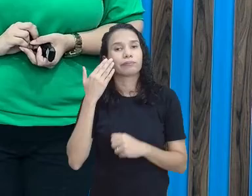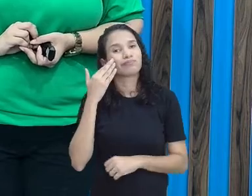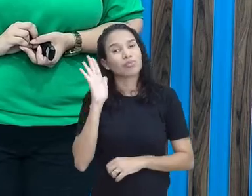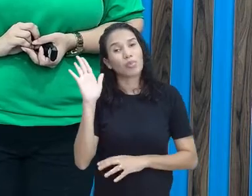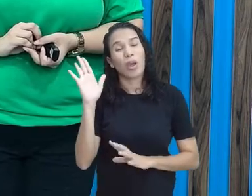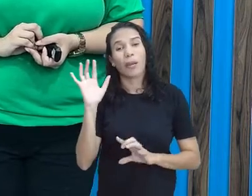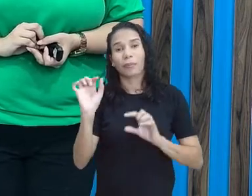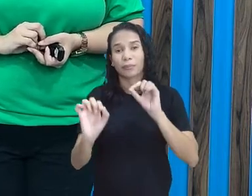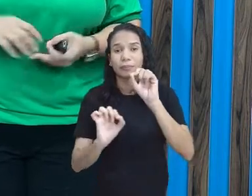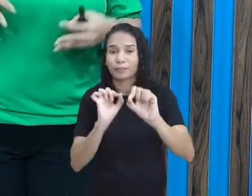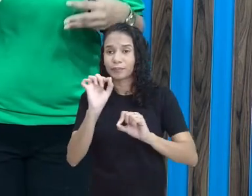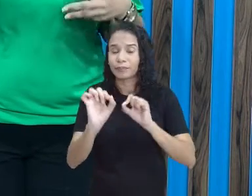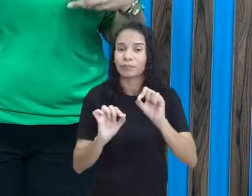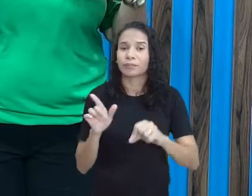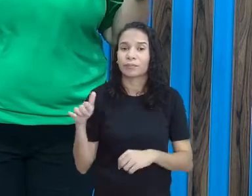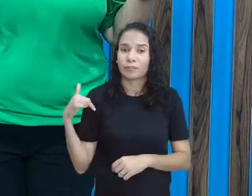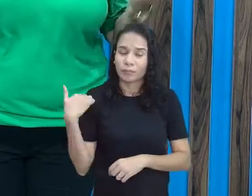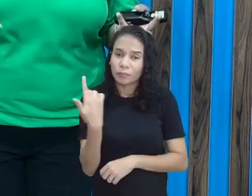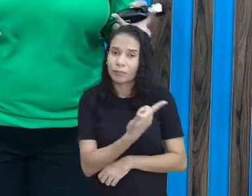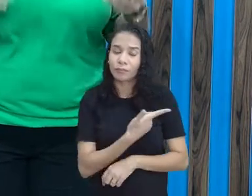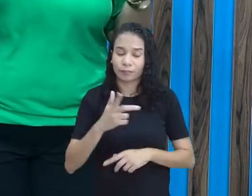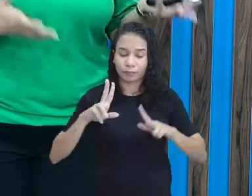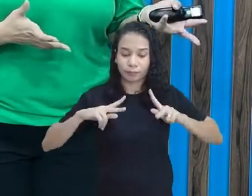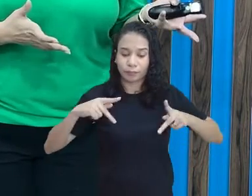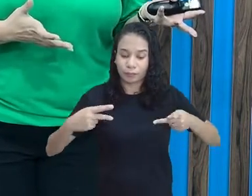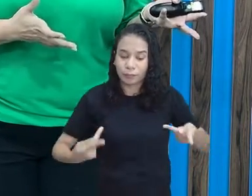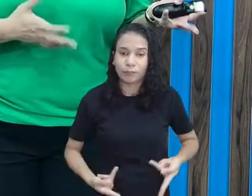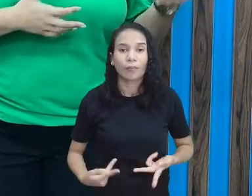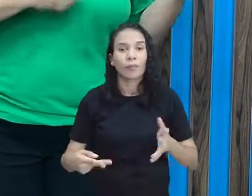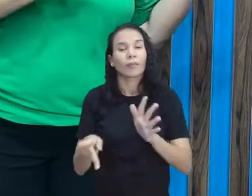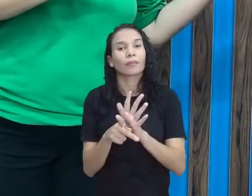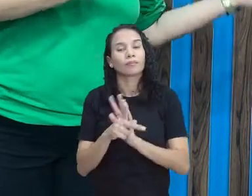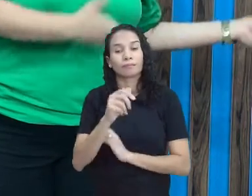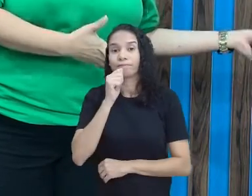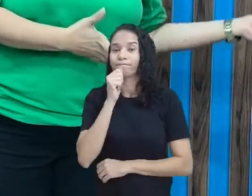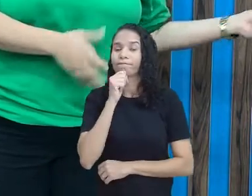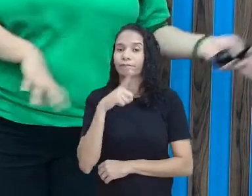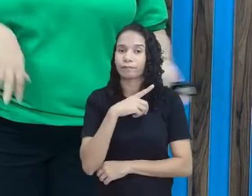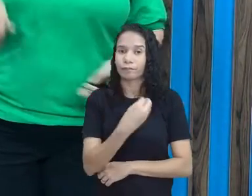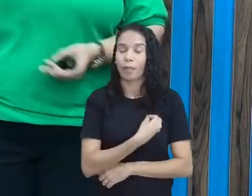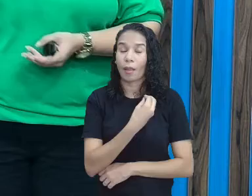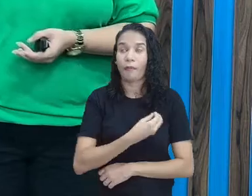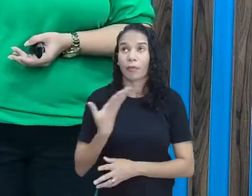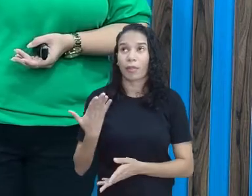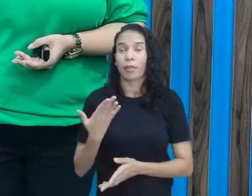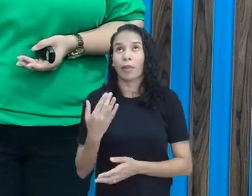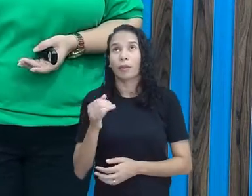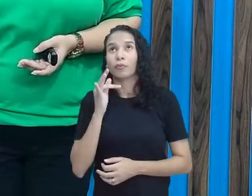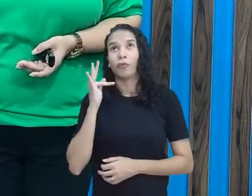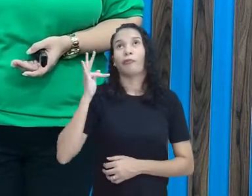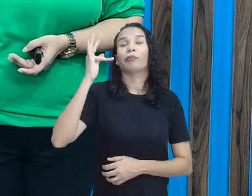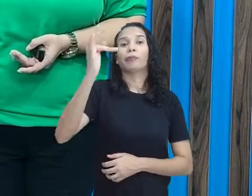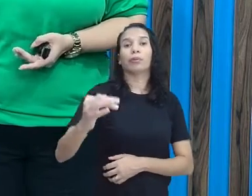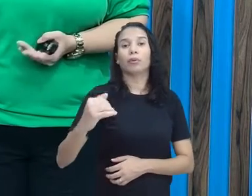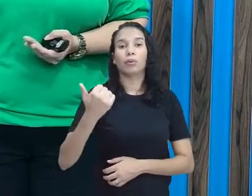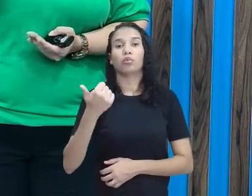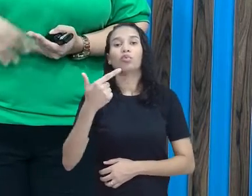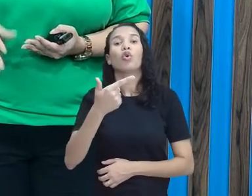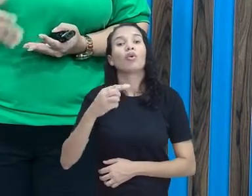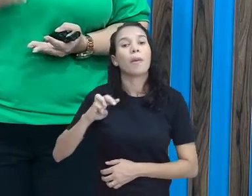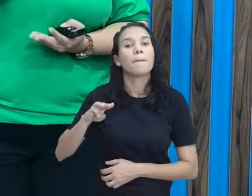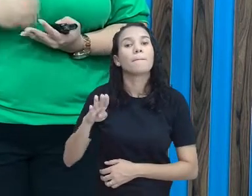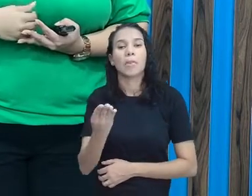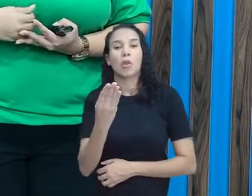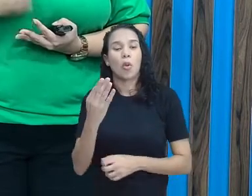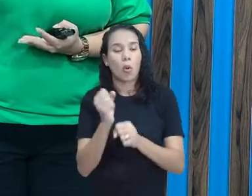se os seres humanos, né, a nossa raça, se ainda vai estar presente daqui a 12 bilhões de anos. Mas